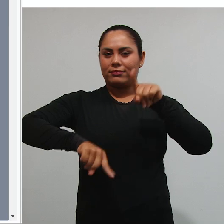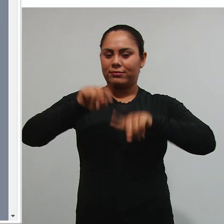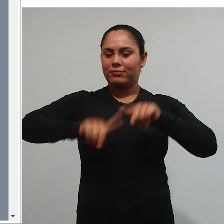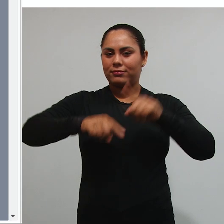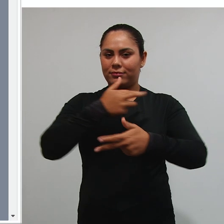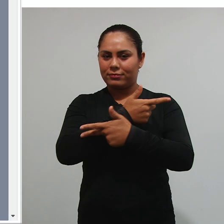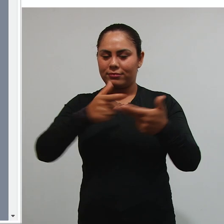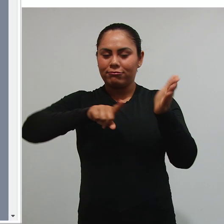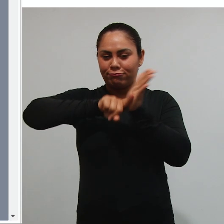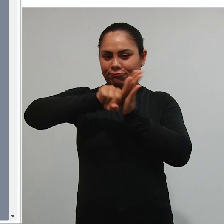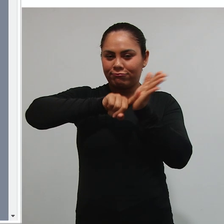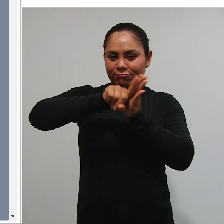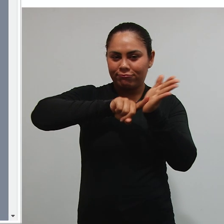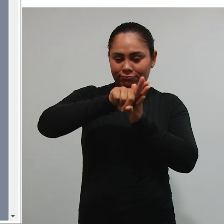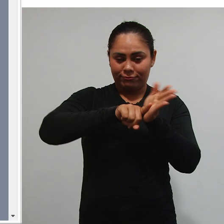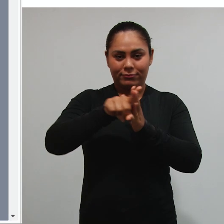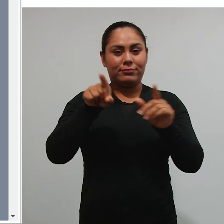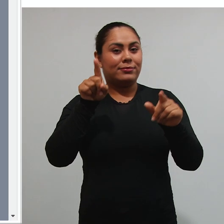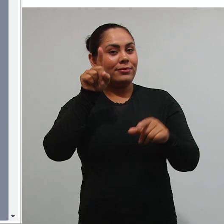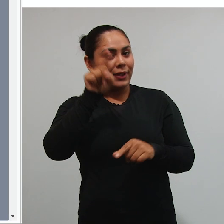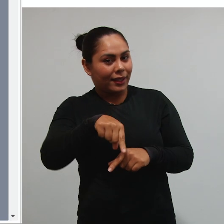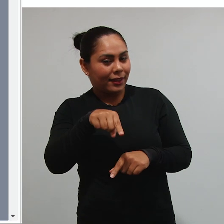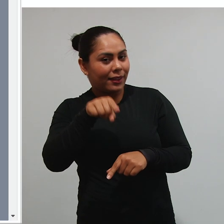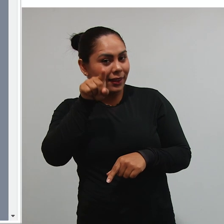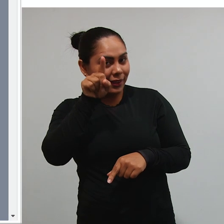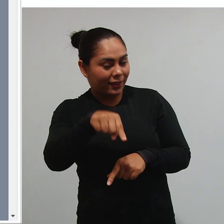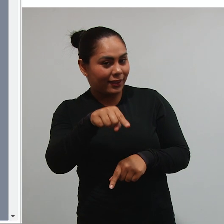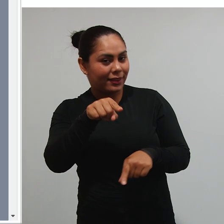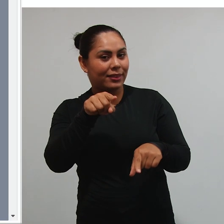materiais consultados e